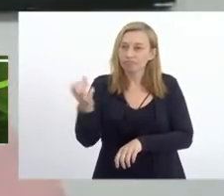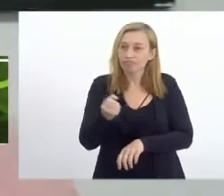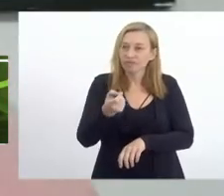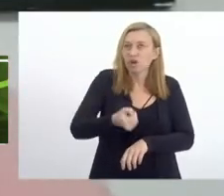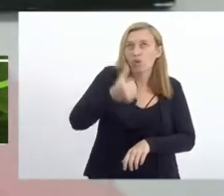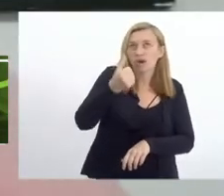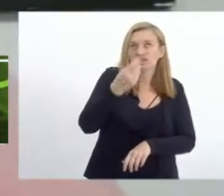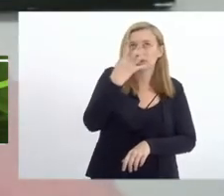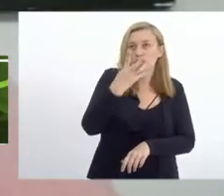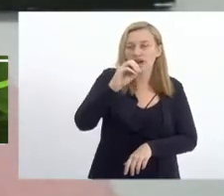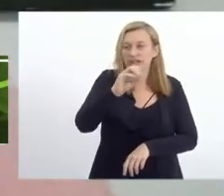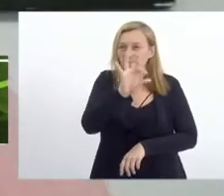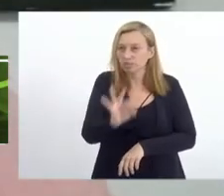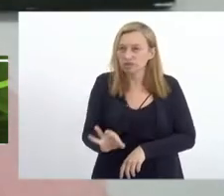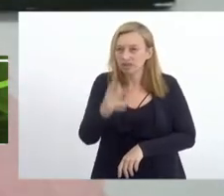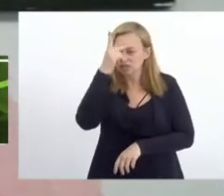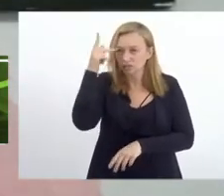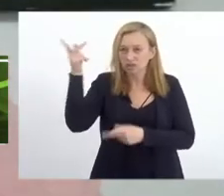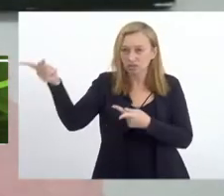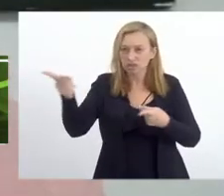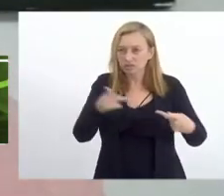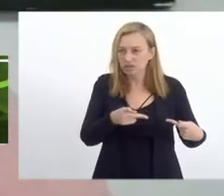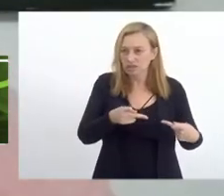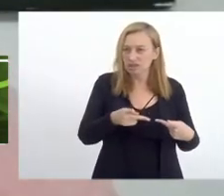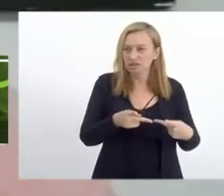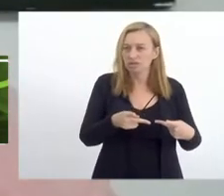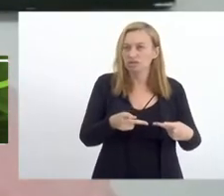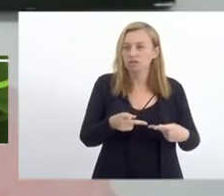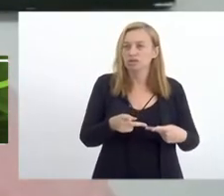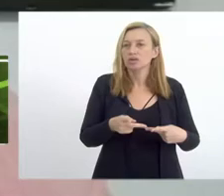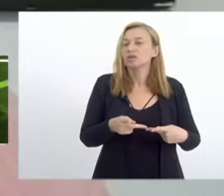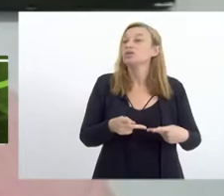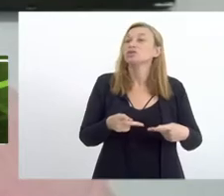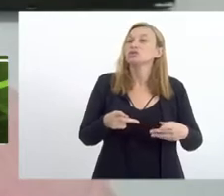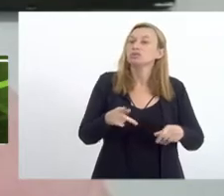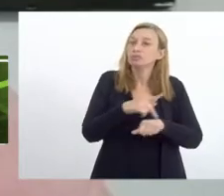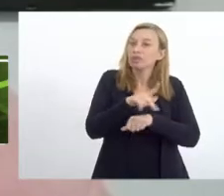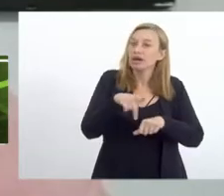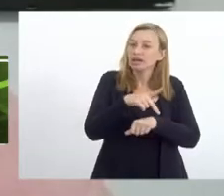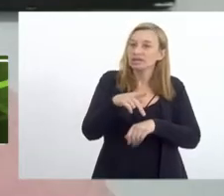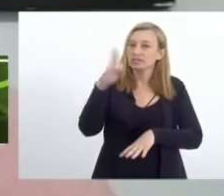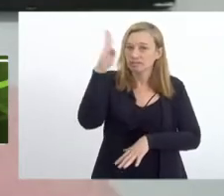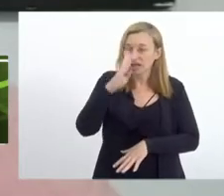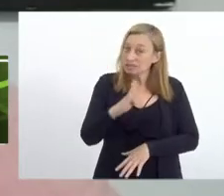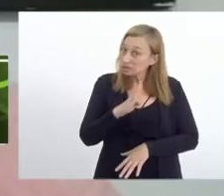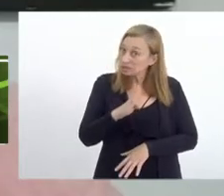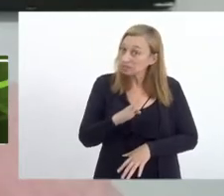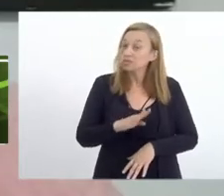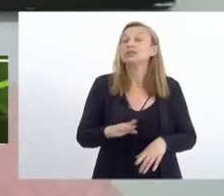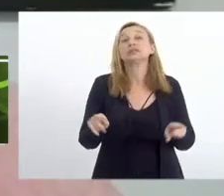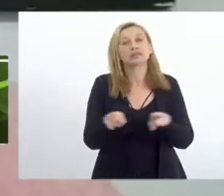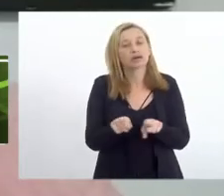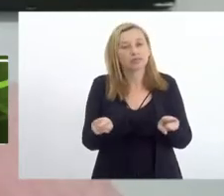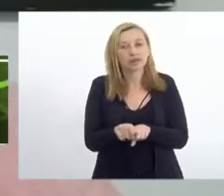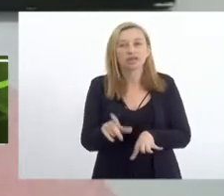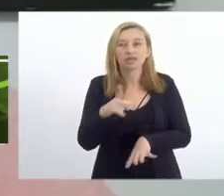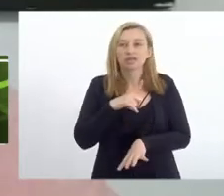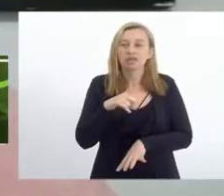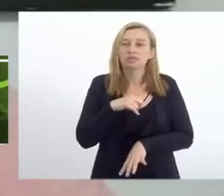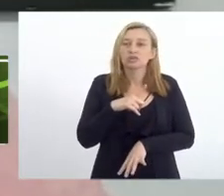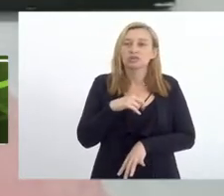quase 40% dos visitantes internacionais do país Brasil. Nós também temos,